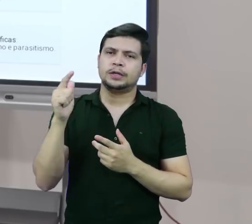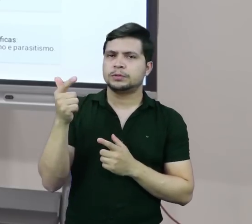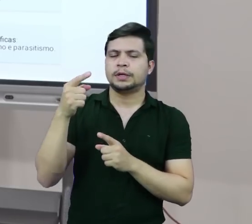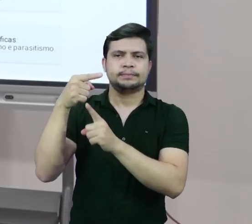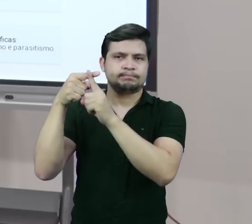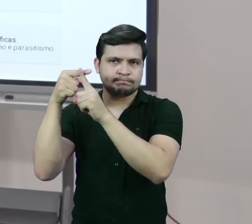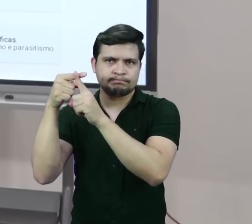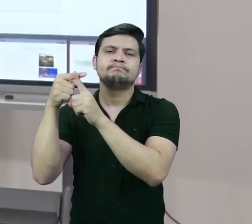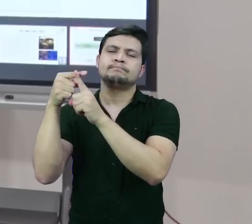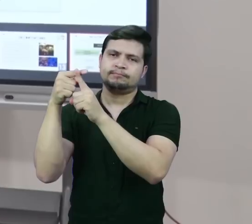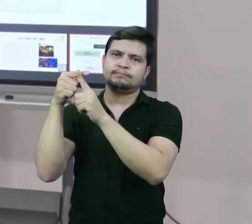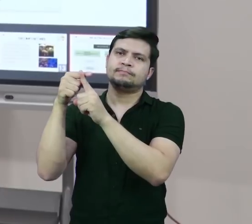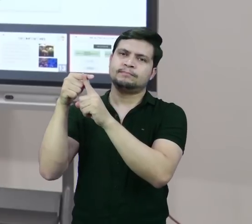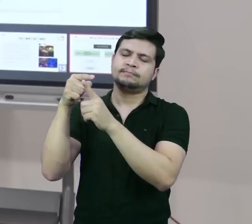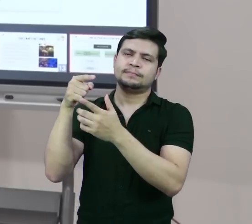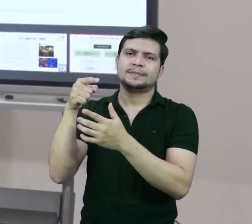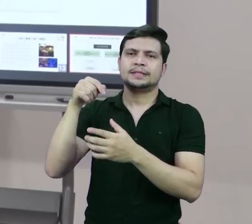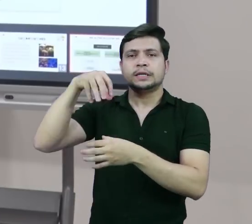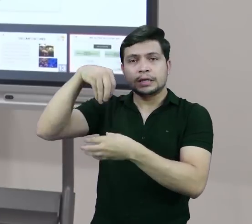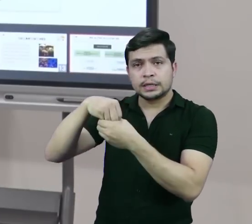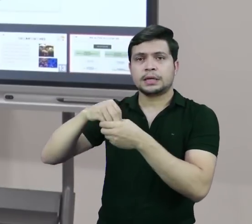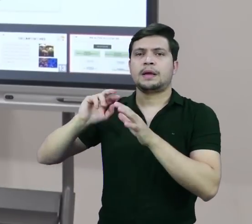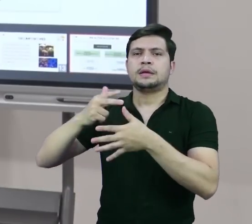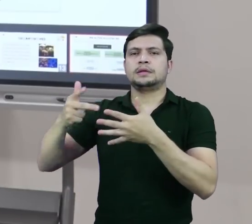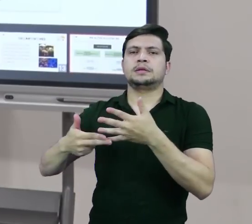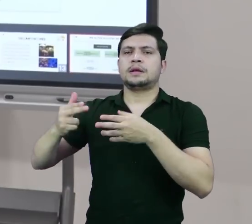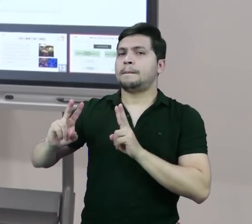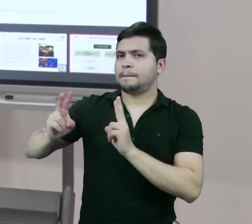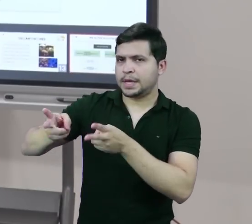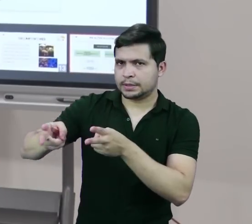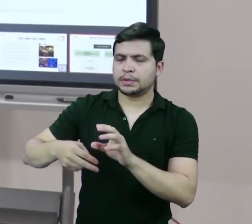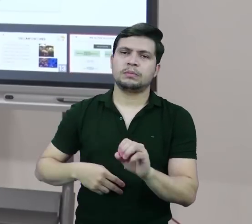ou desarmônica interespecífica, né? Harmônica